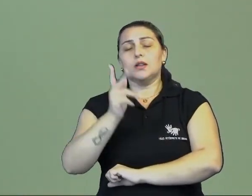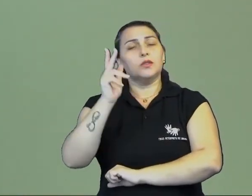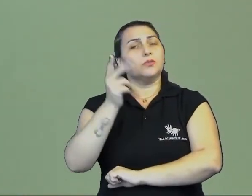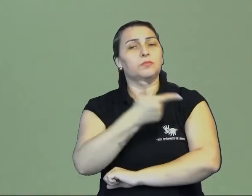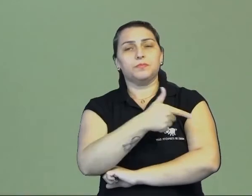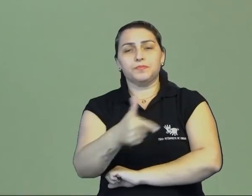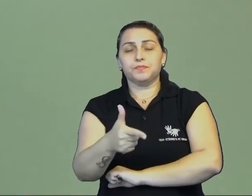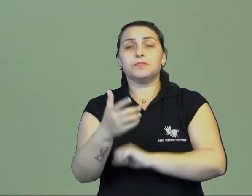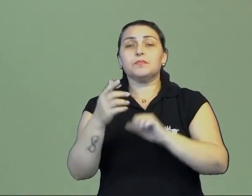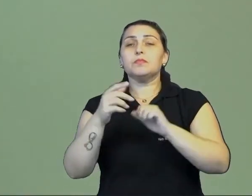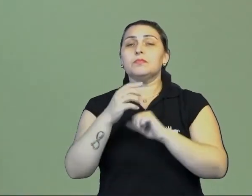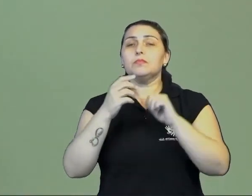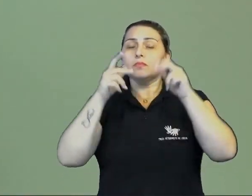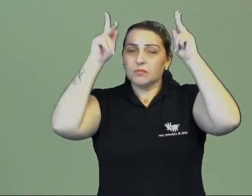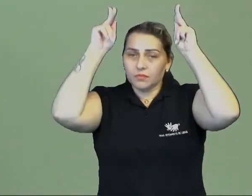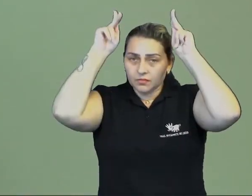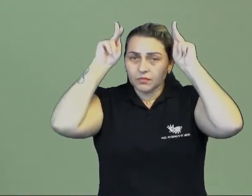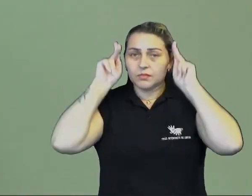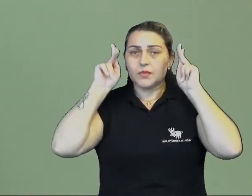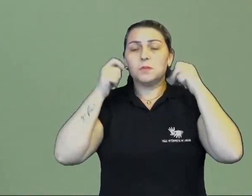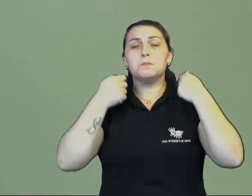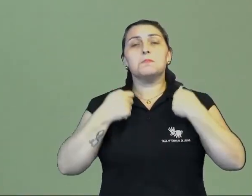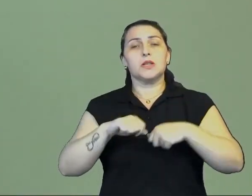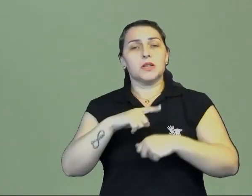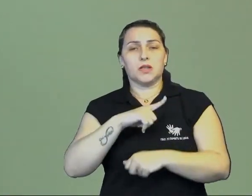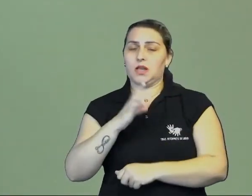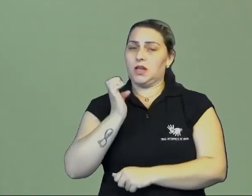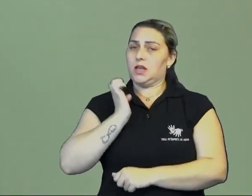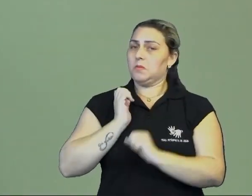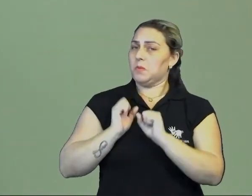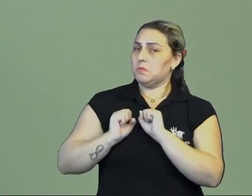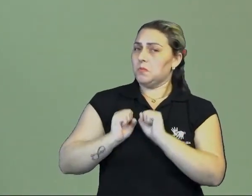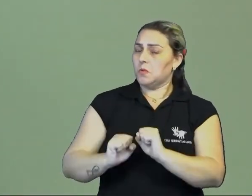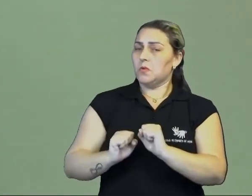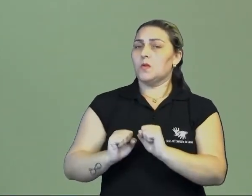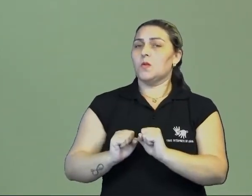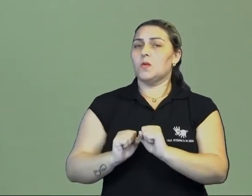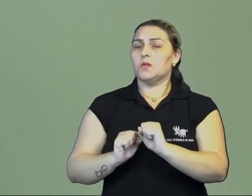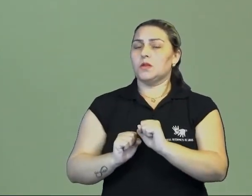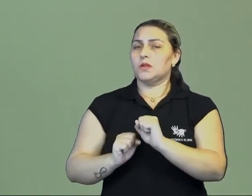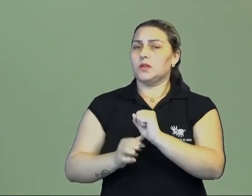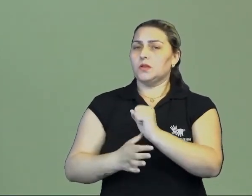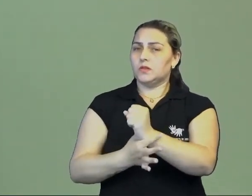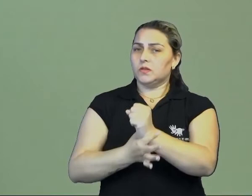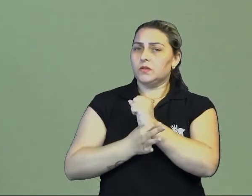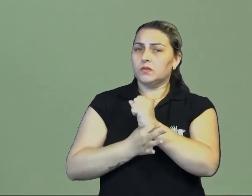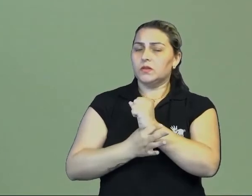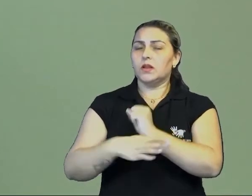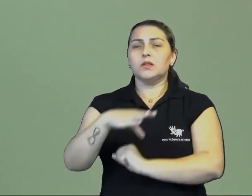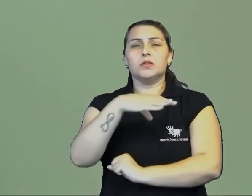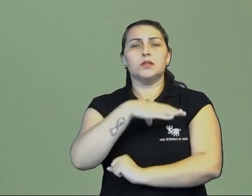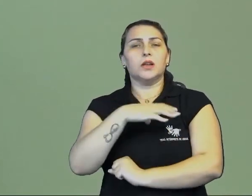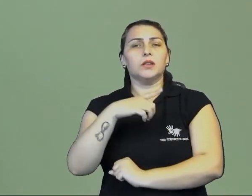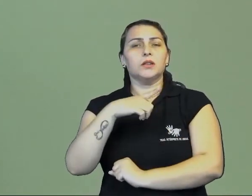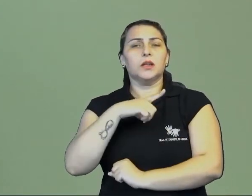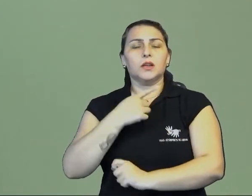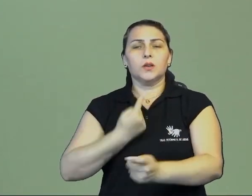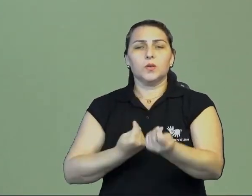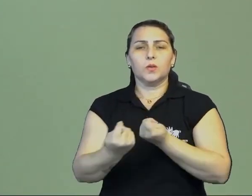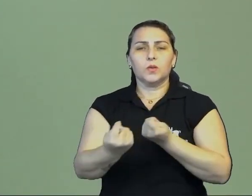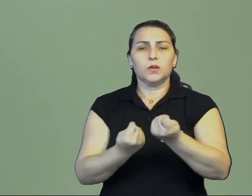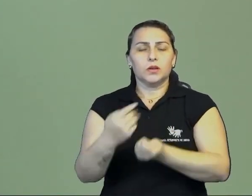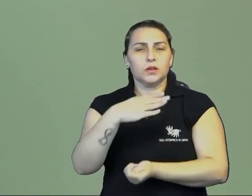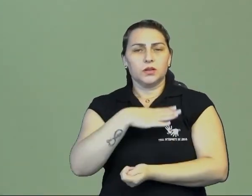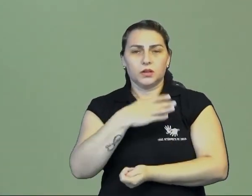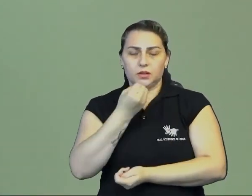sempre o príncipe precisa ser ético para ele poder dominar a cidade, para ele ter controle da